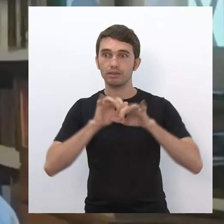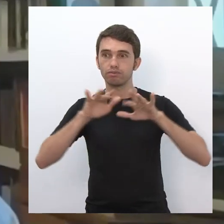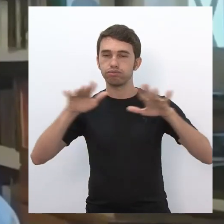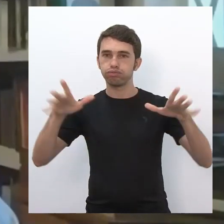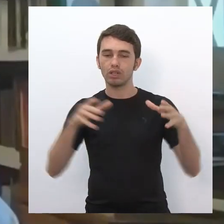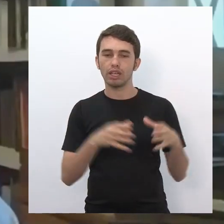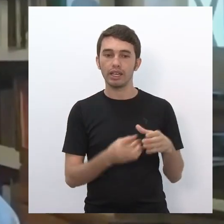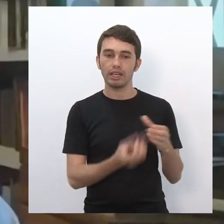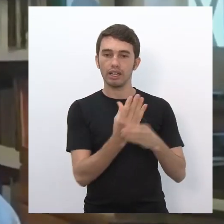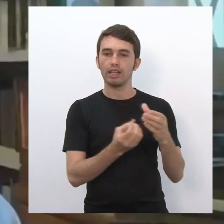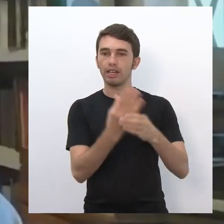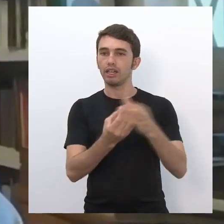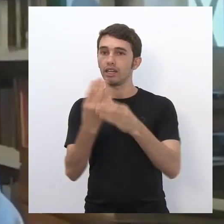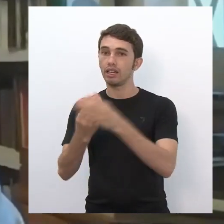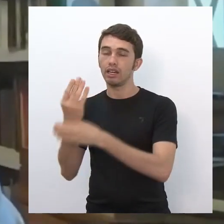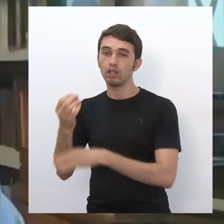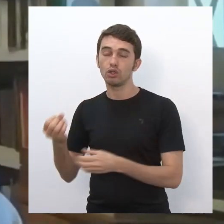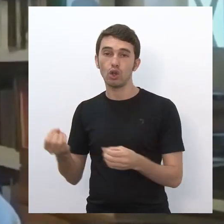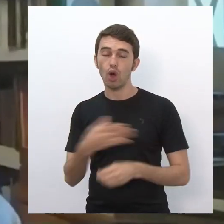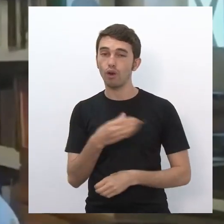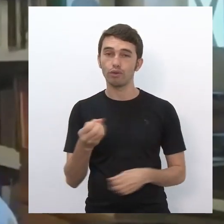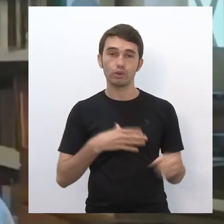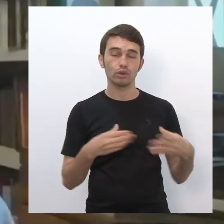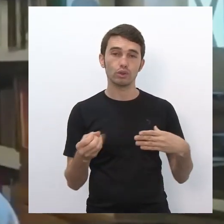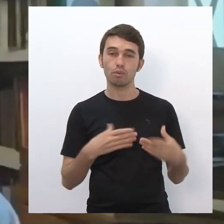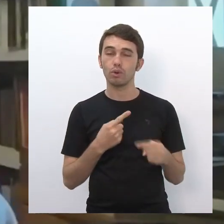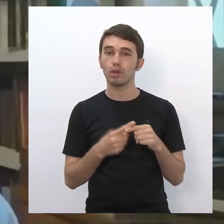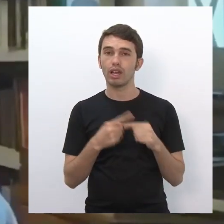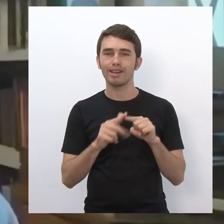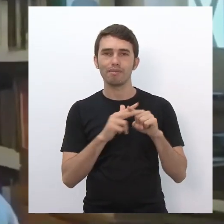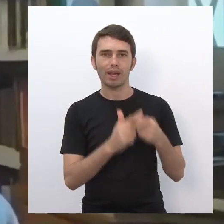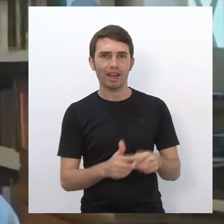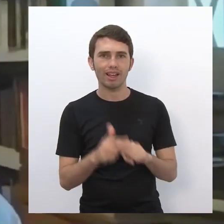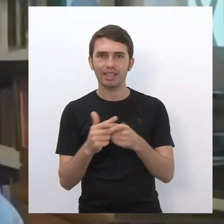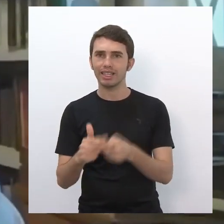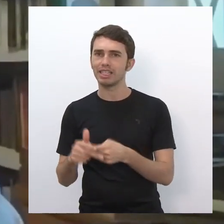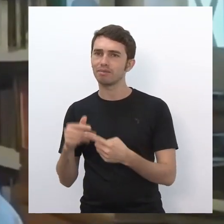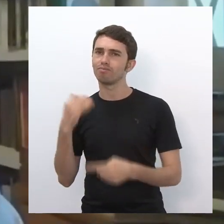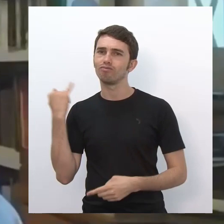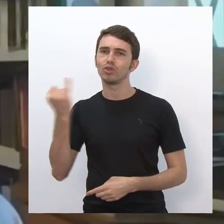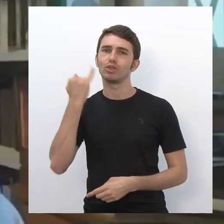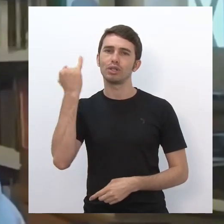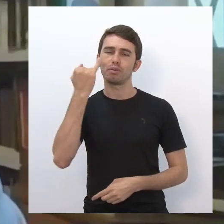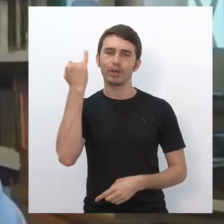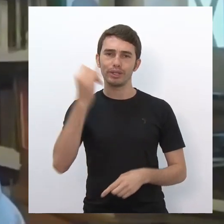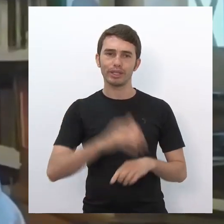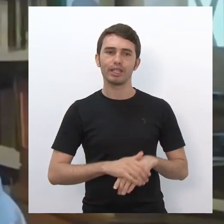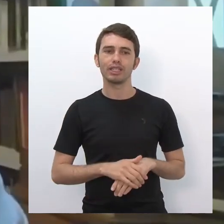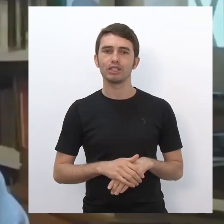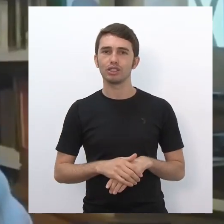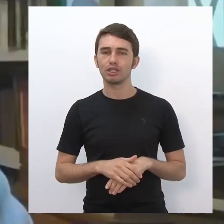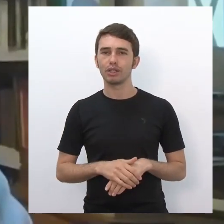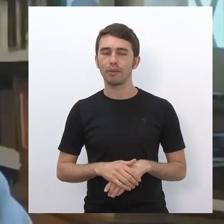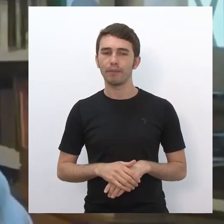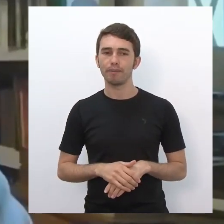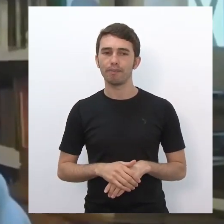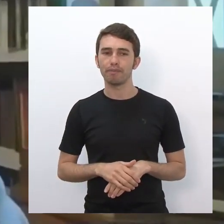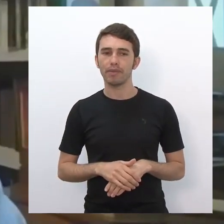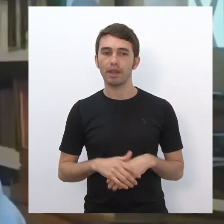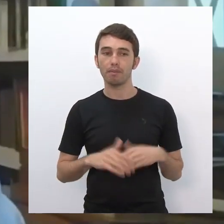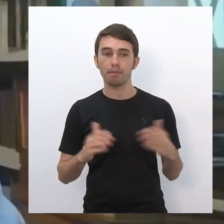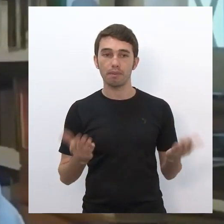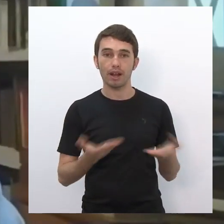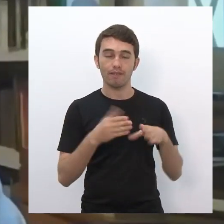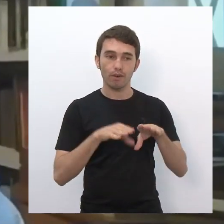pelo Estado, né? Porque eles são mecanismos extremamente importantes para a